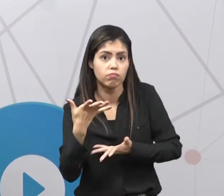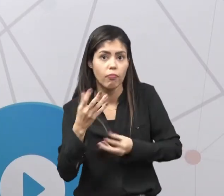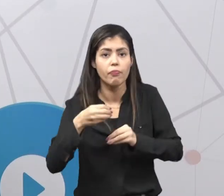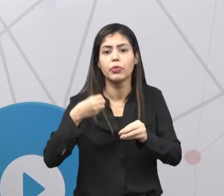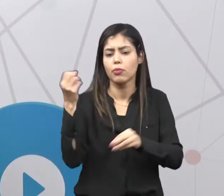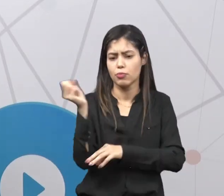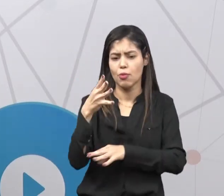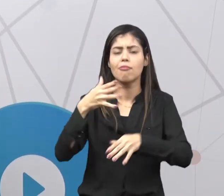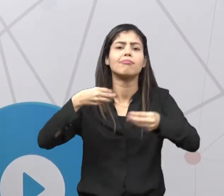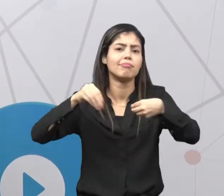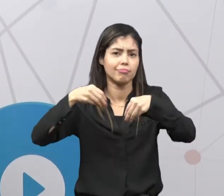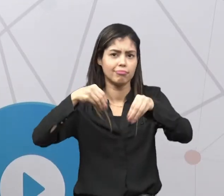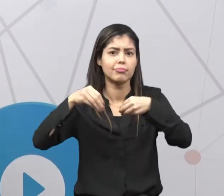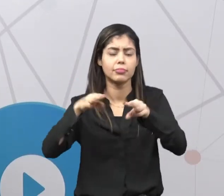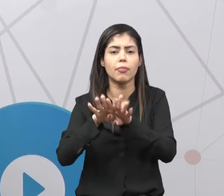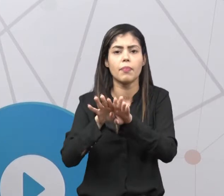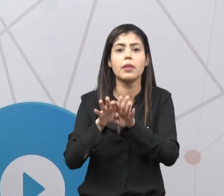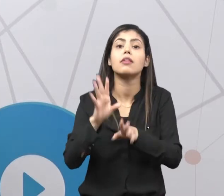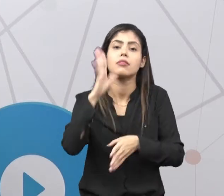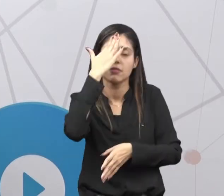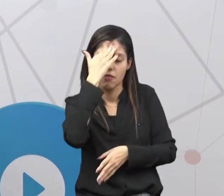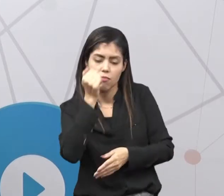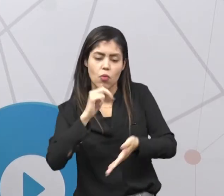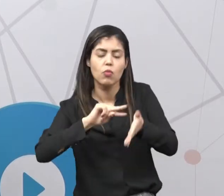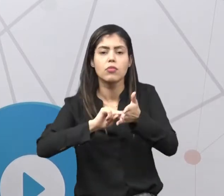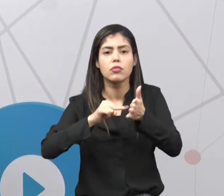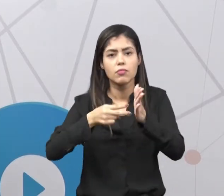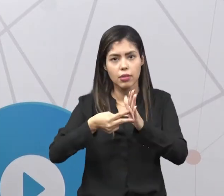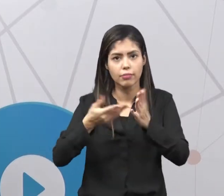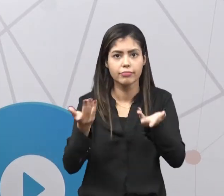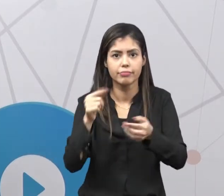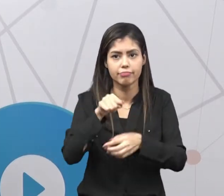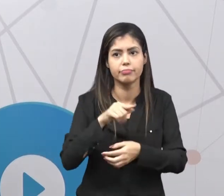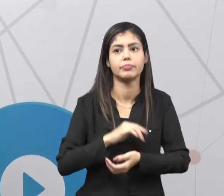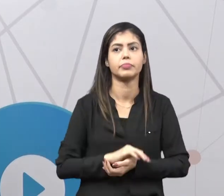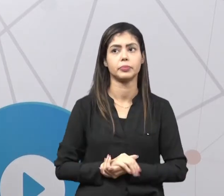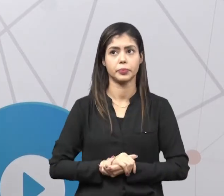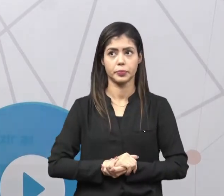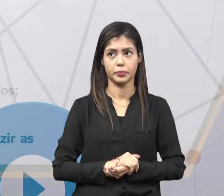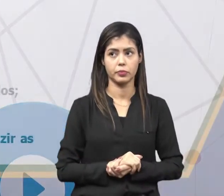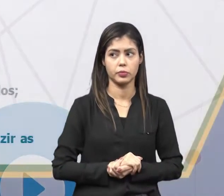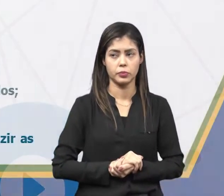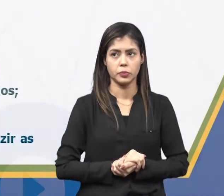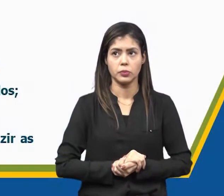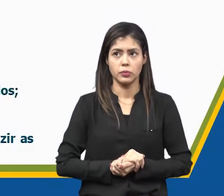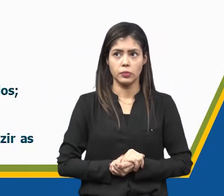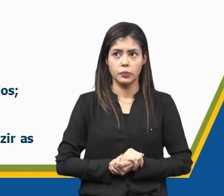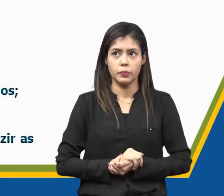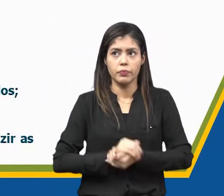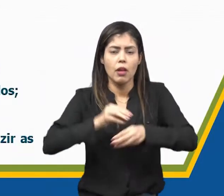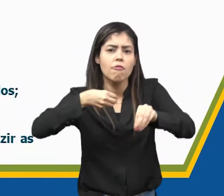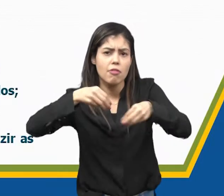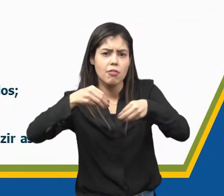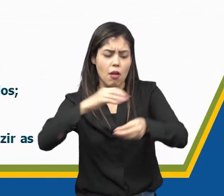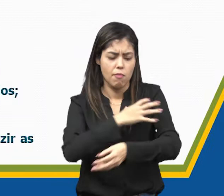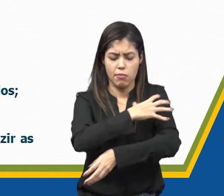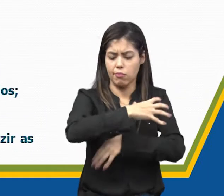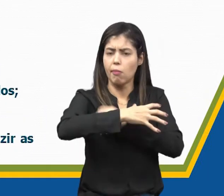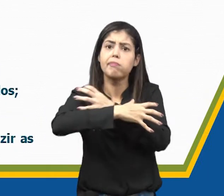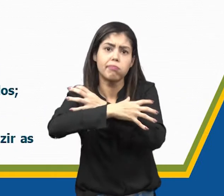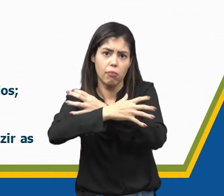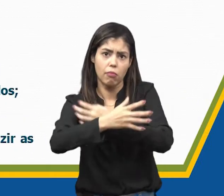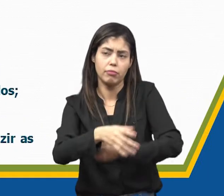termo novo e já sabe o conceito sobre ele, né? Vamos seguir. Flexibilidade